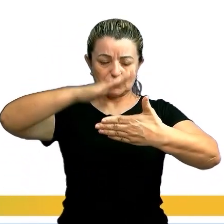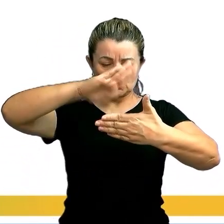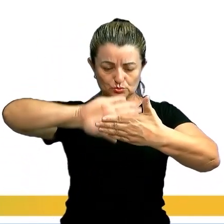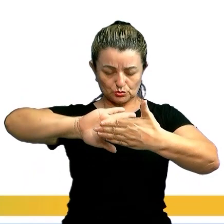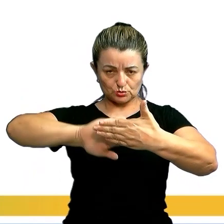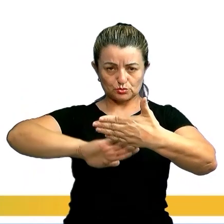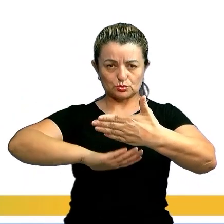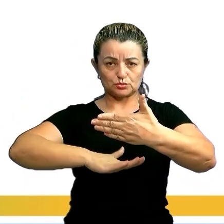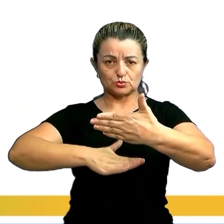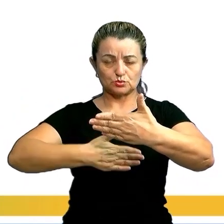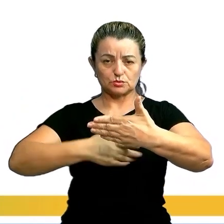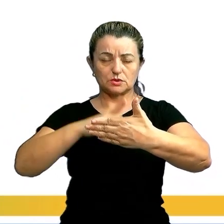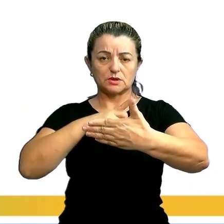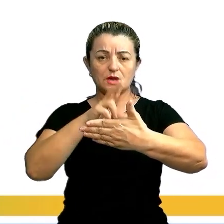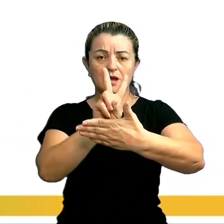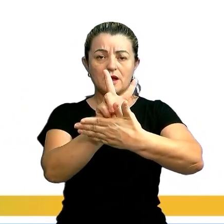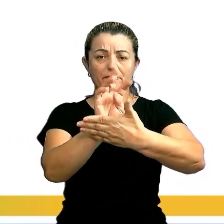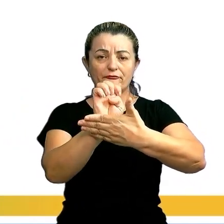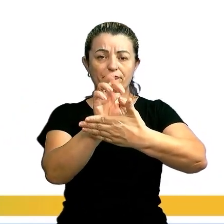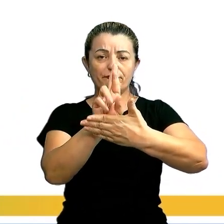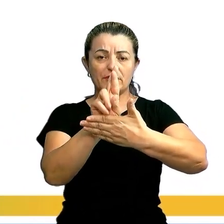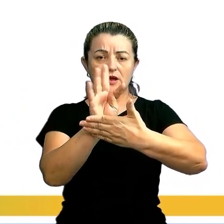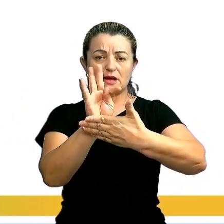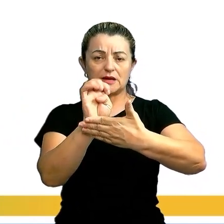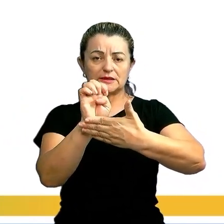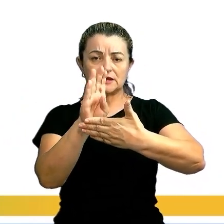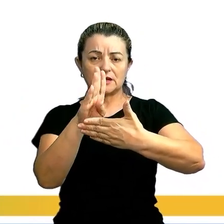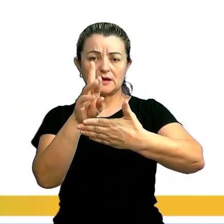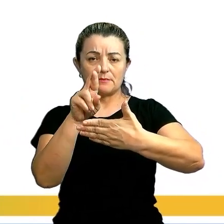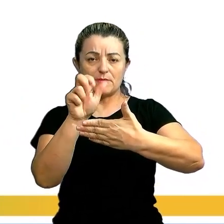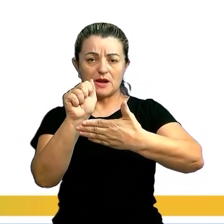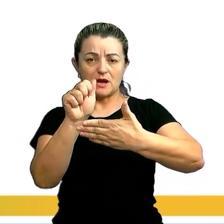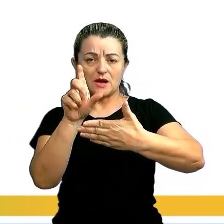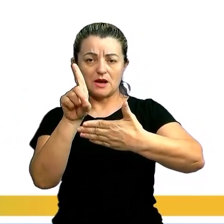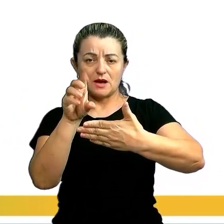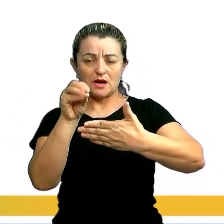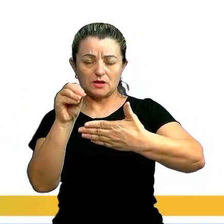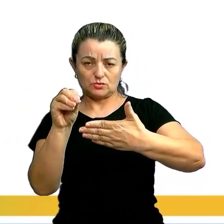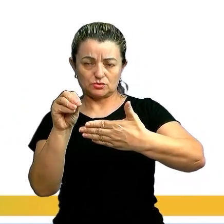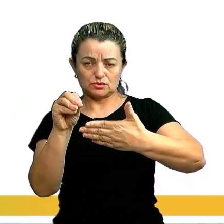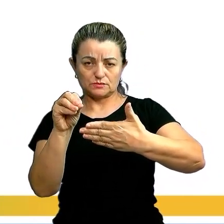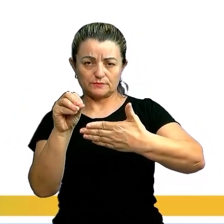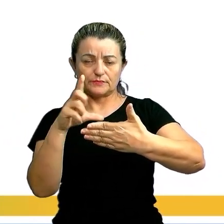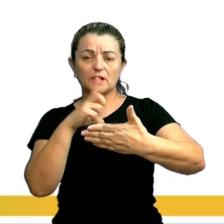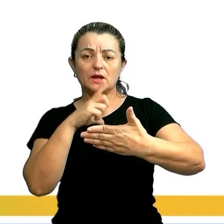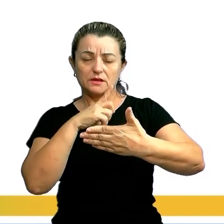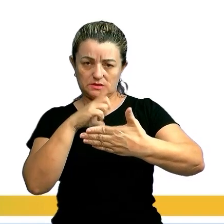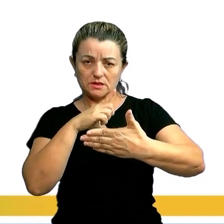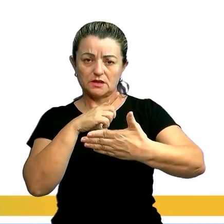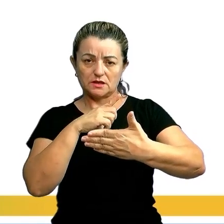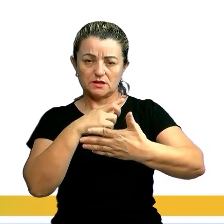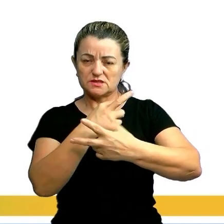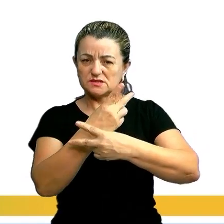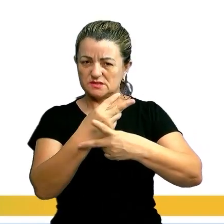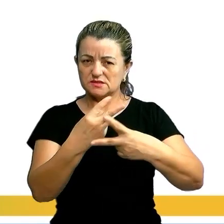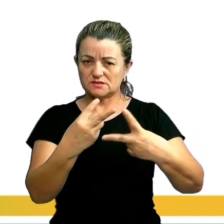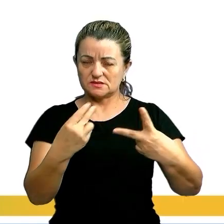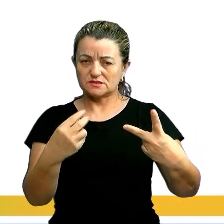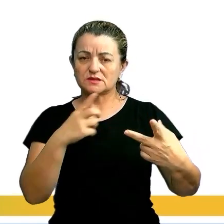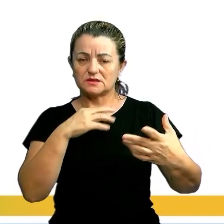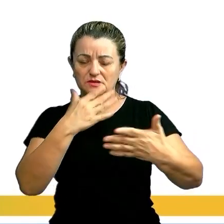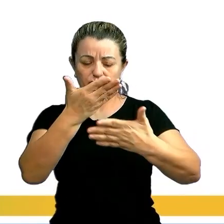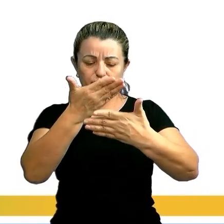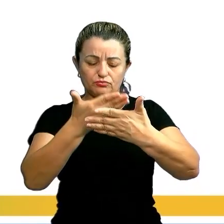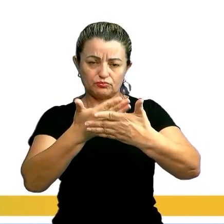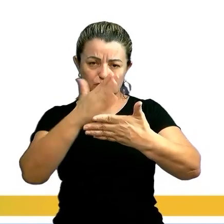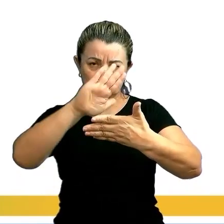sinapomorfia de vertebrado. Vai ser igual? Não. Existem seres que têm notocorda, por